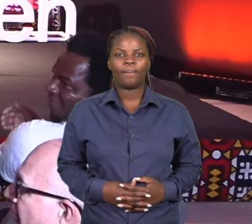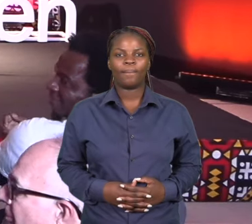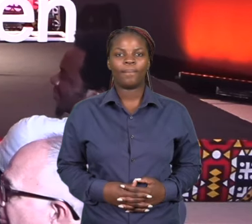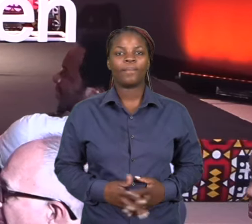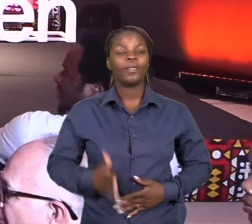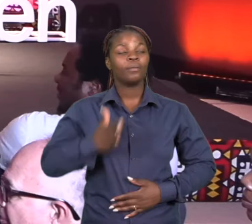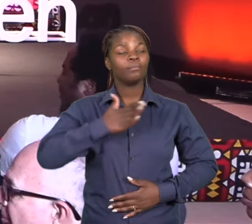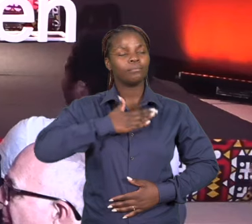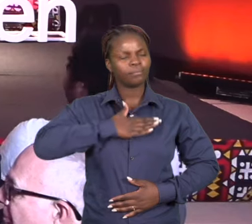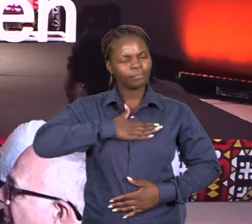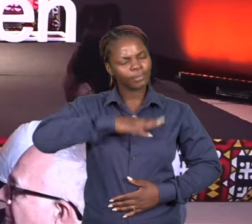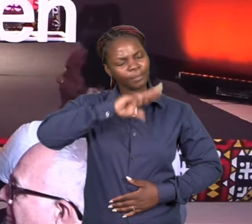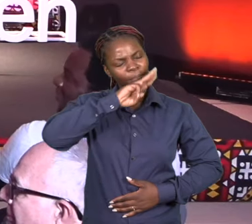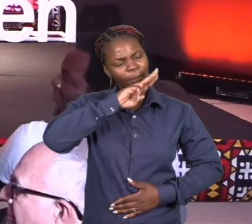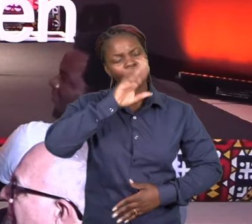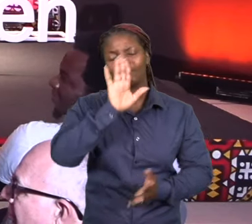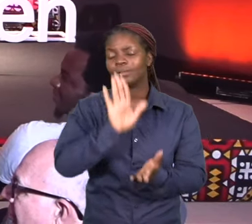mama na wanga